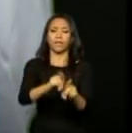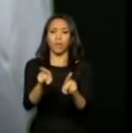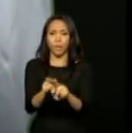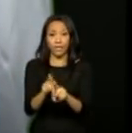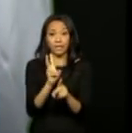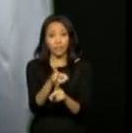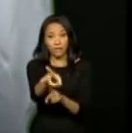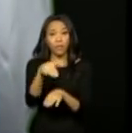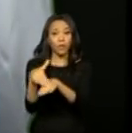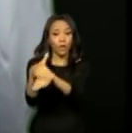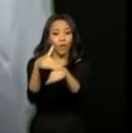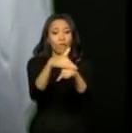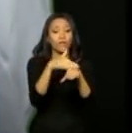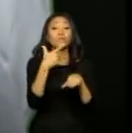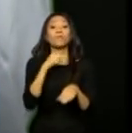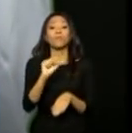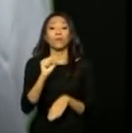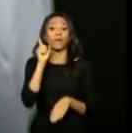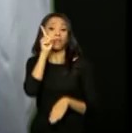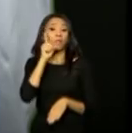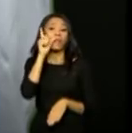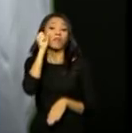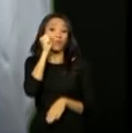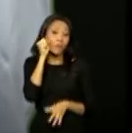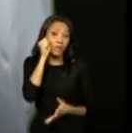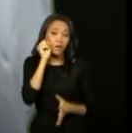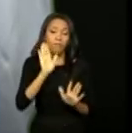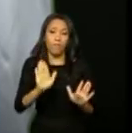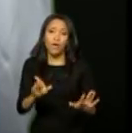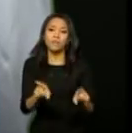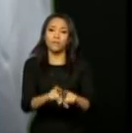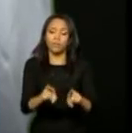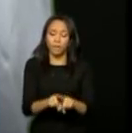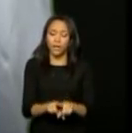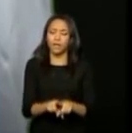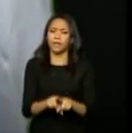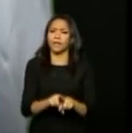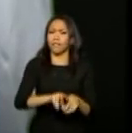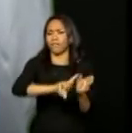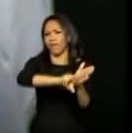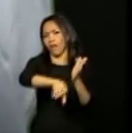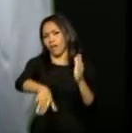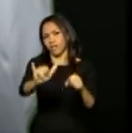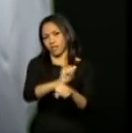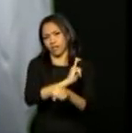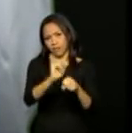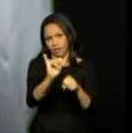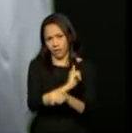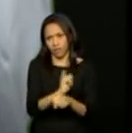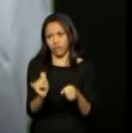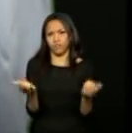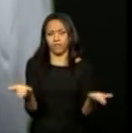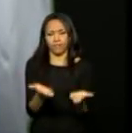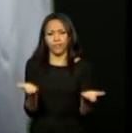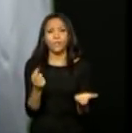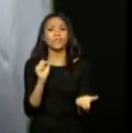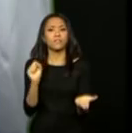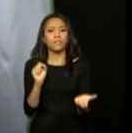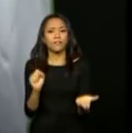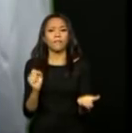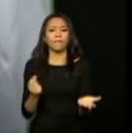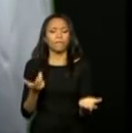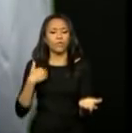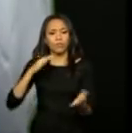no diálogo com o Parlamento, mas também lançando mão dos muitos mecanismos contemporâneos de construção